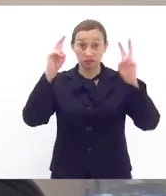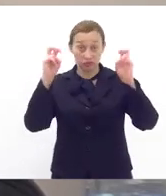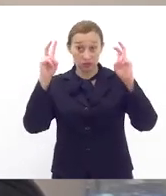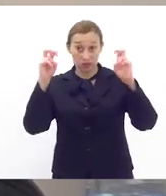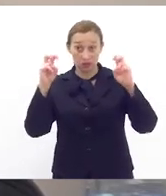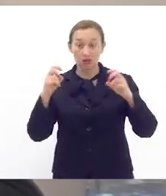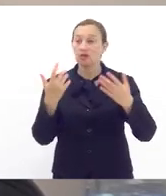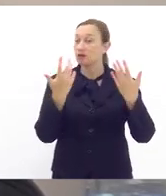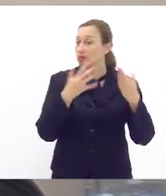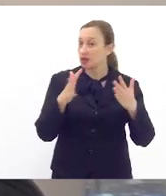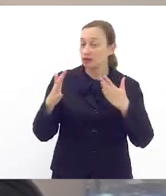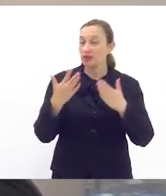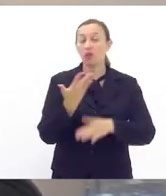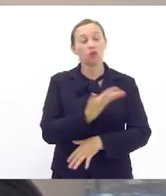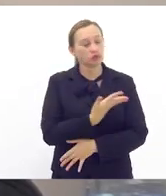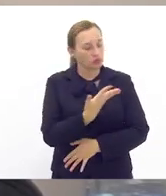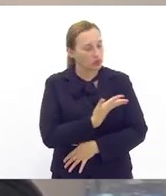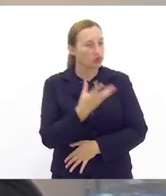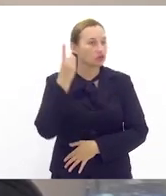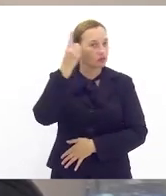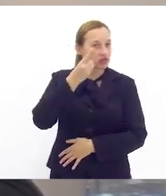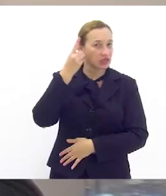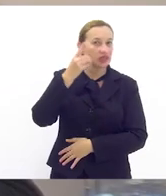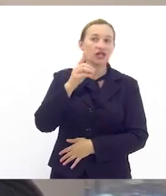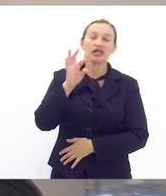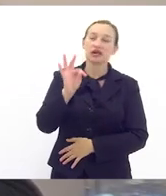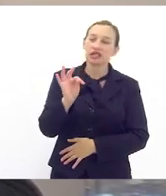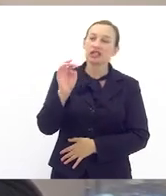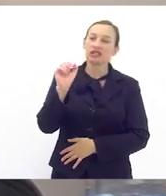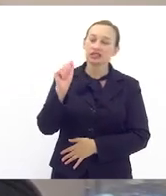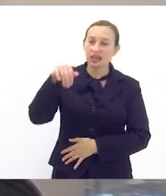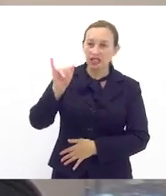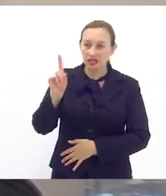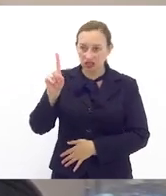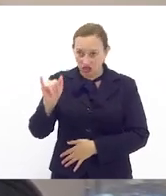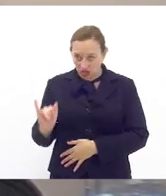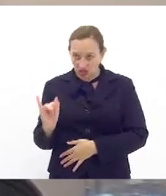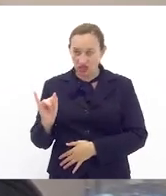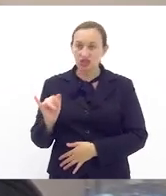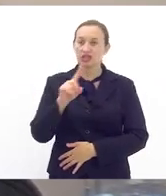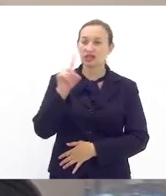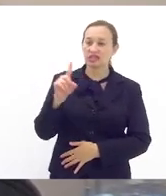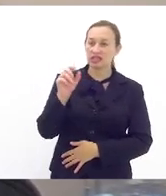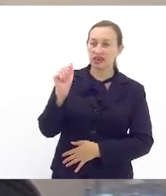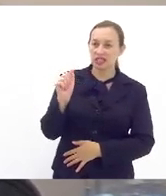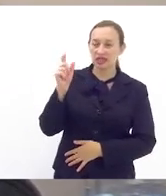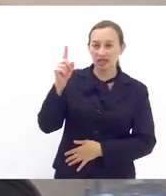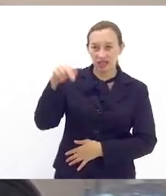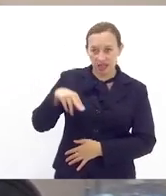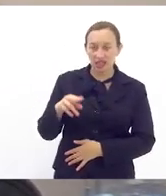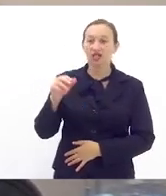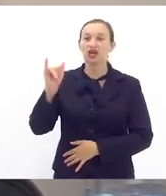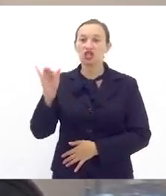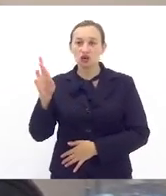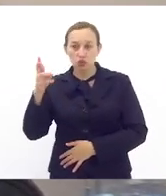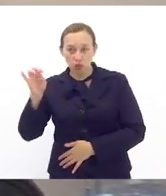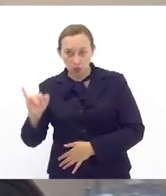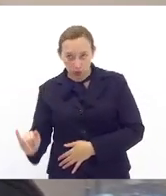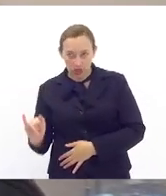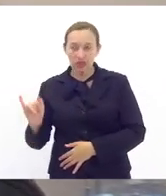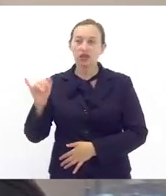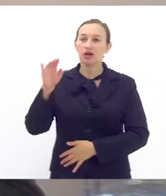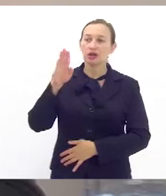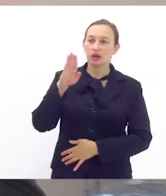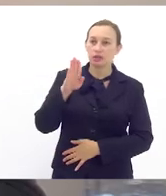cumprimentar aqui os amigos deputados estande Renato Machado reidan Yuri poubel prazer estar com vocês